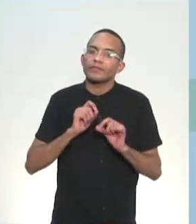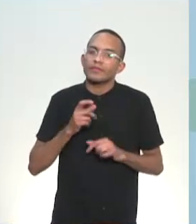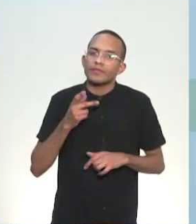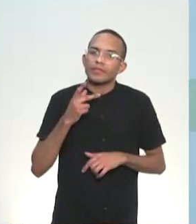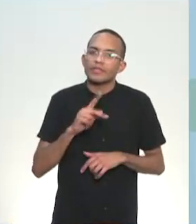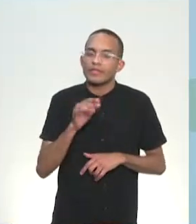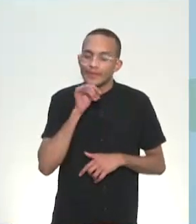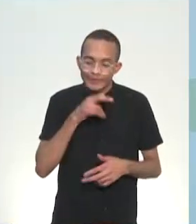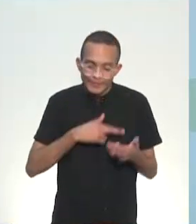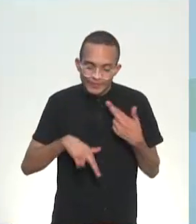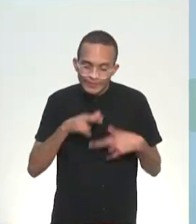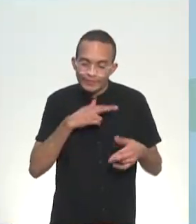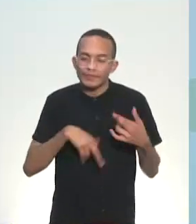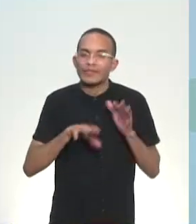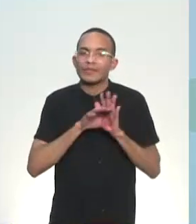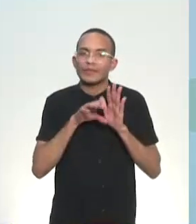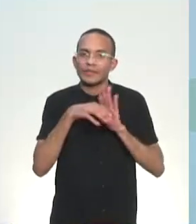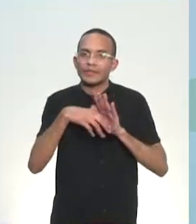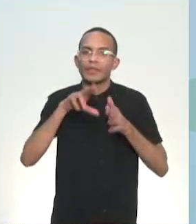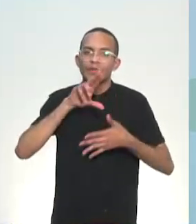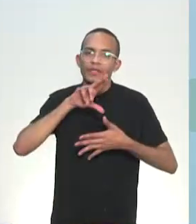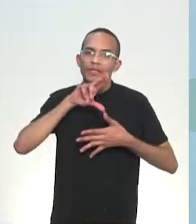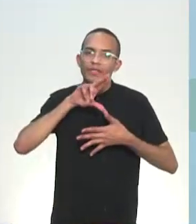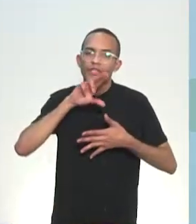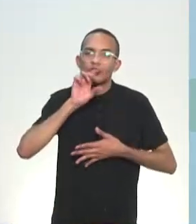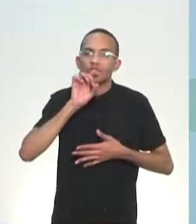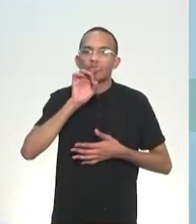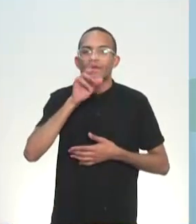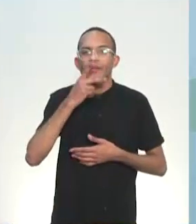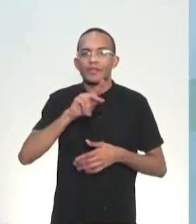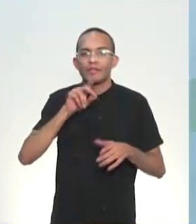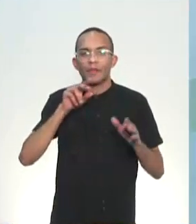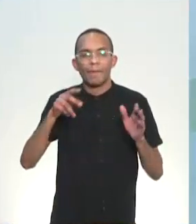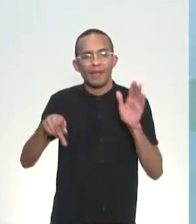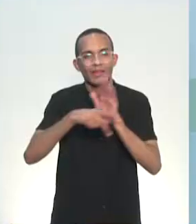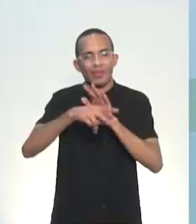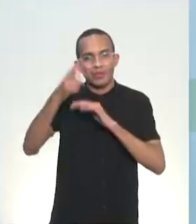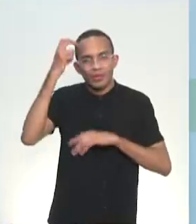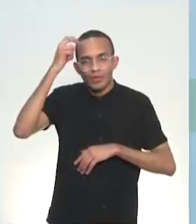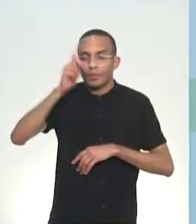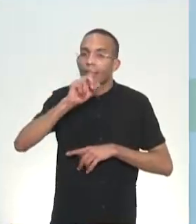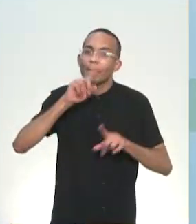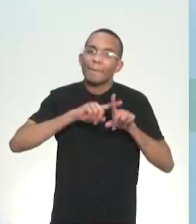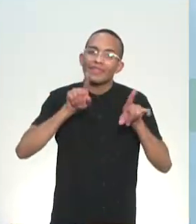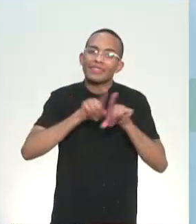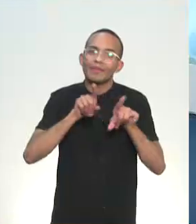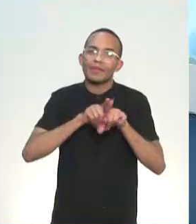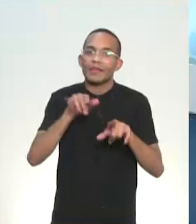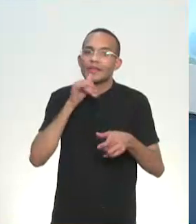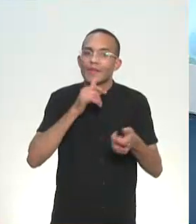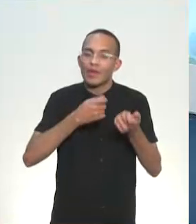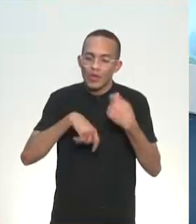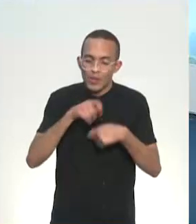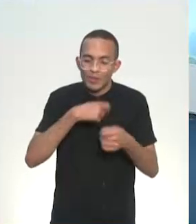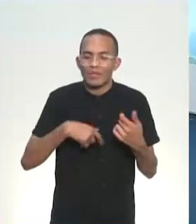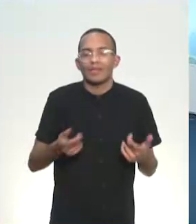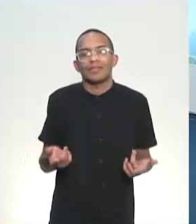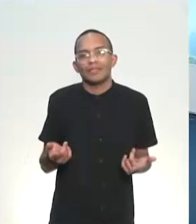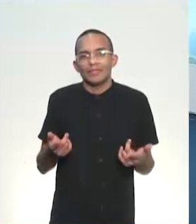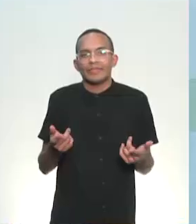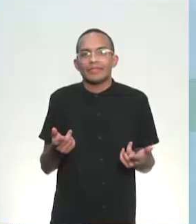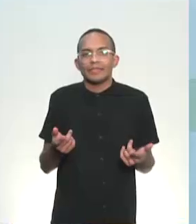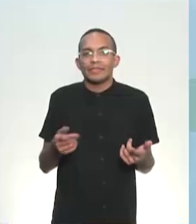que essa relação de conceito de América Latina não é só uma questão cultural, ela também tem a ver com a economia, né?